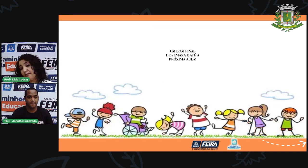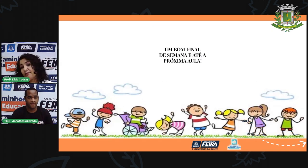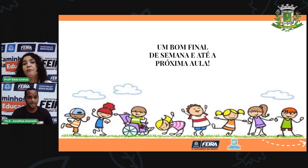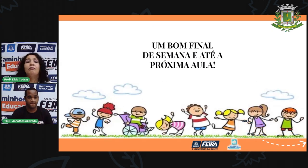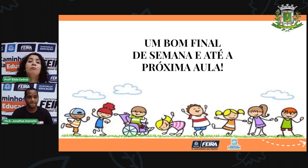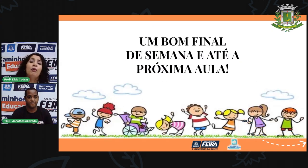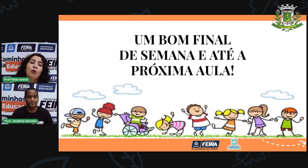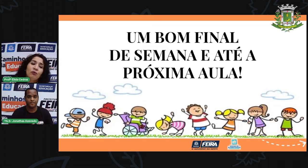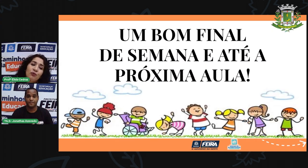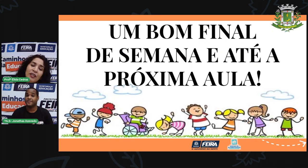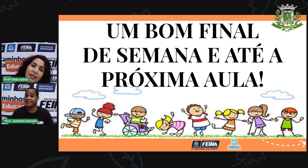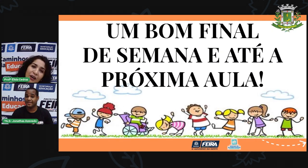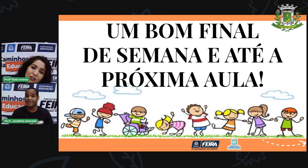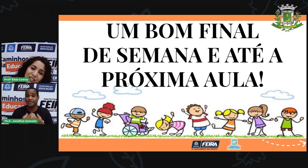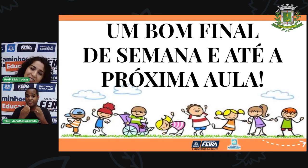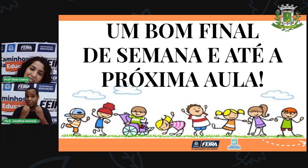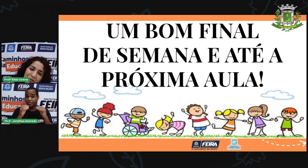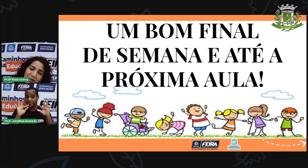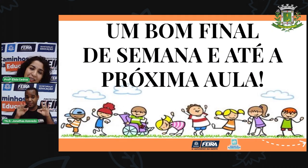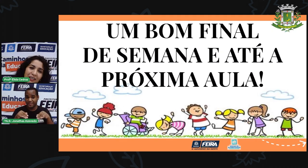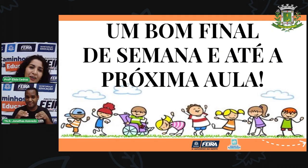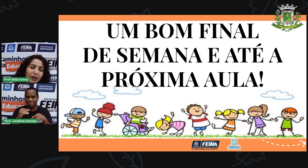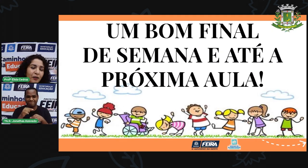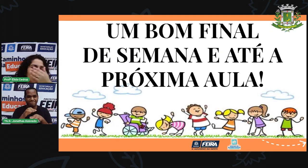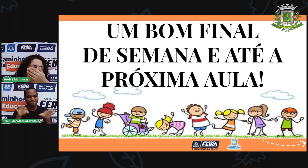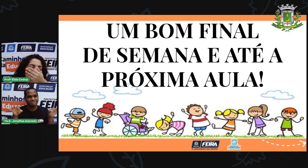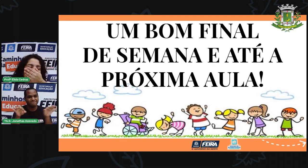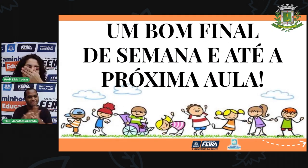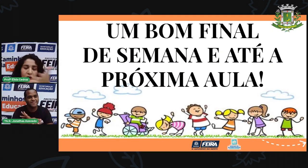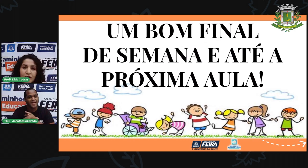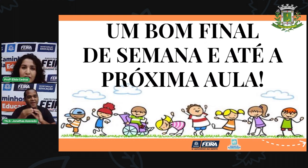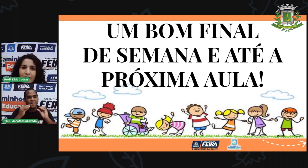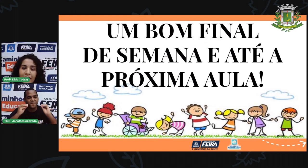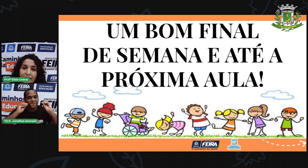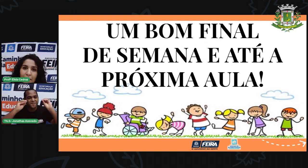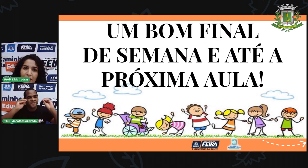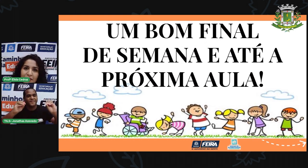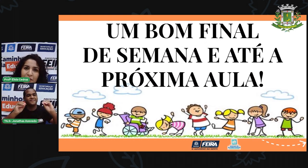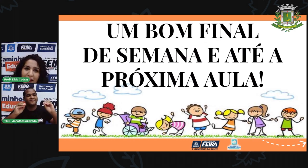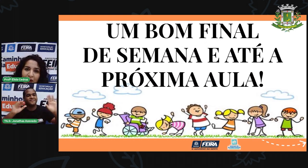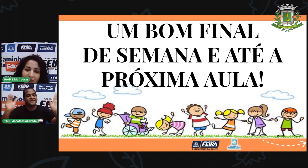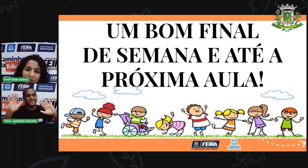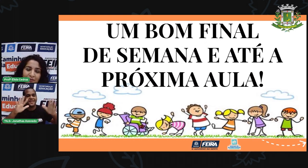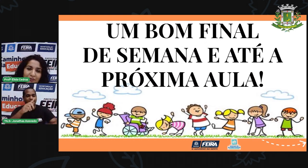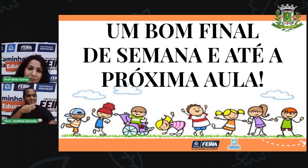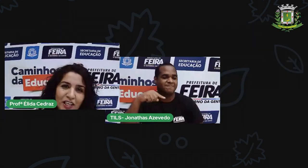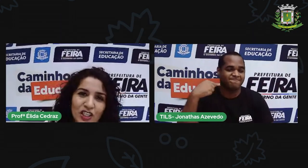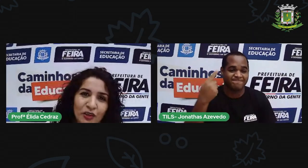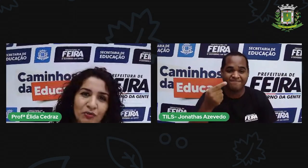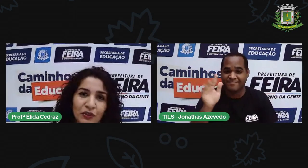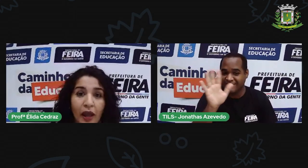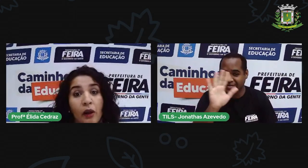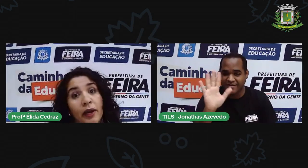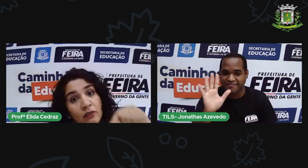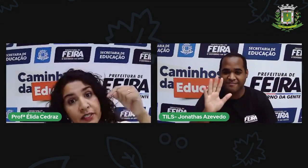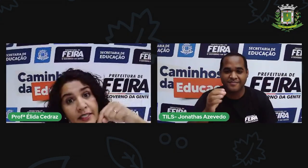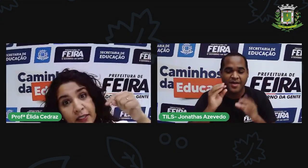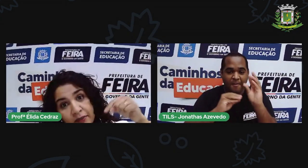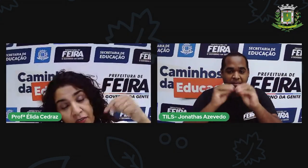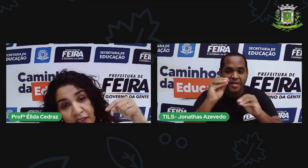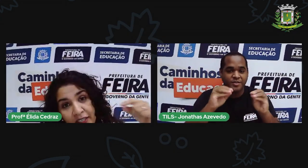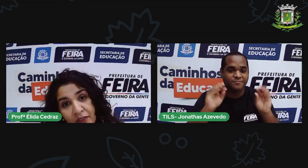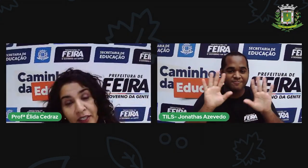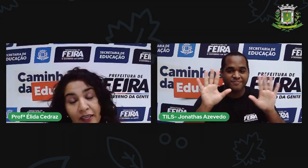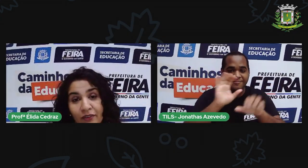E um final de semana, ó. E até a próxima aula. Beijão, viu? Aguardo